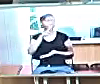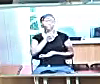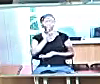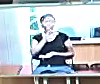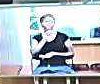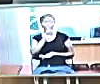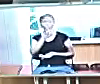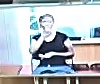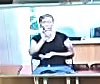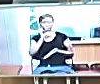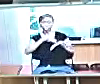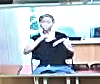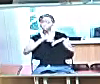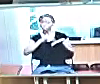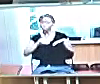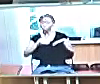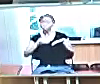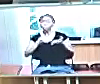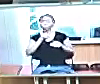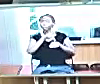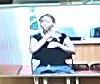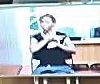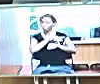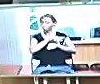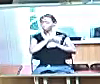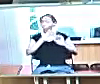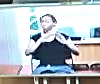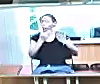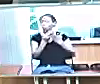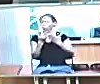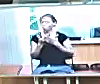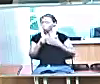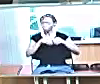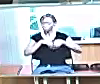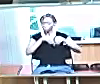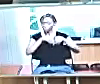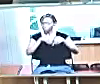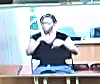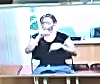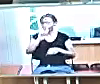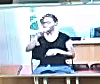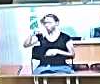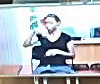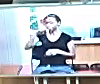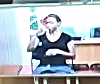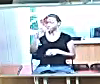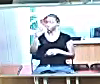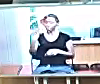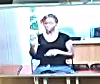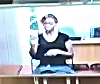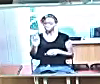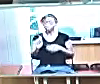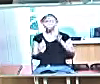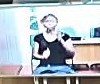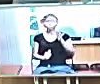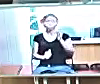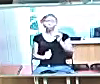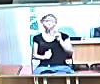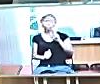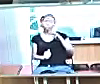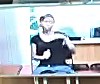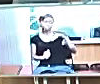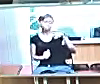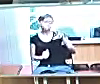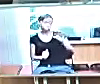associação mineira das escolas família agrícola efa representando aqui nesse ato idalino firmino dos santos